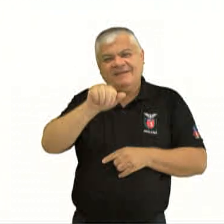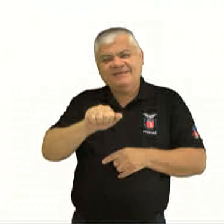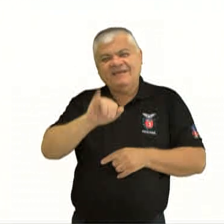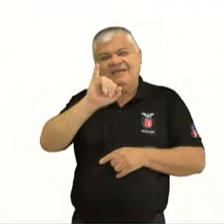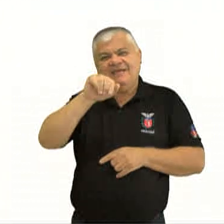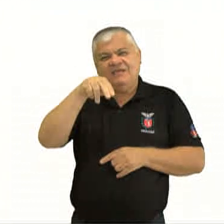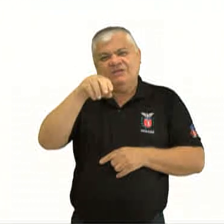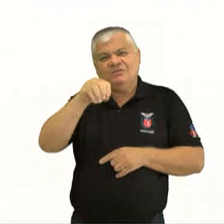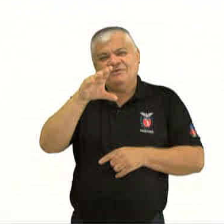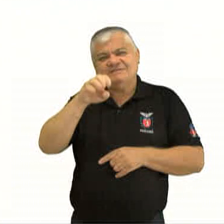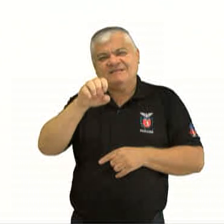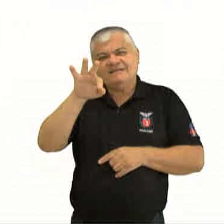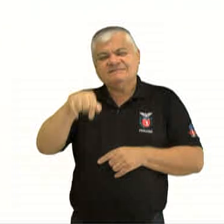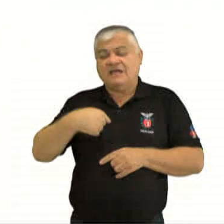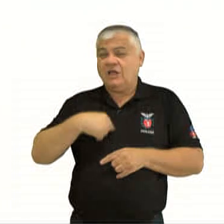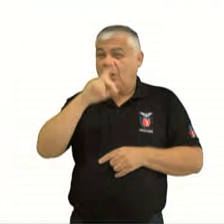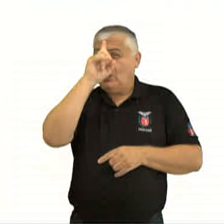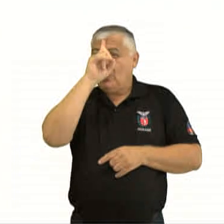chata.